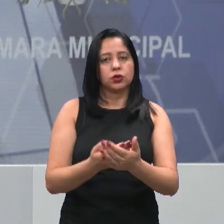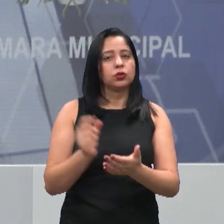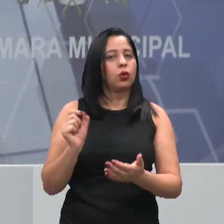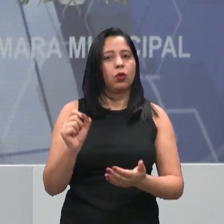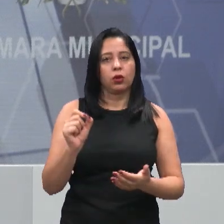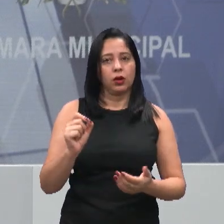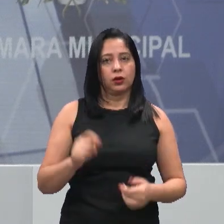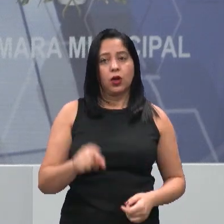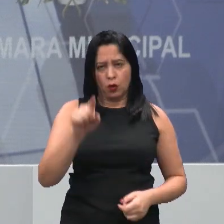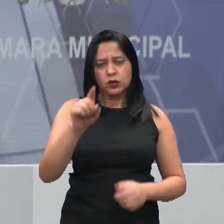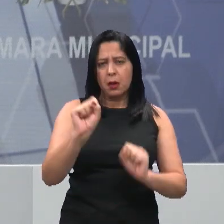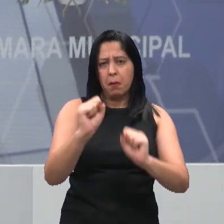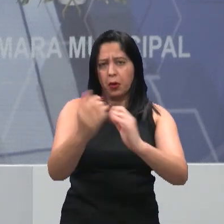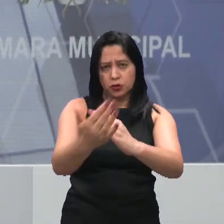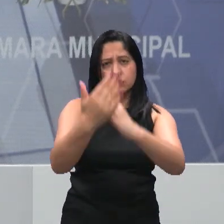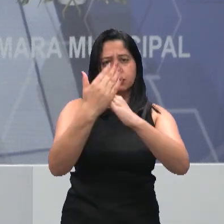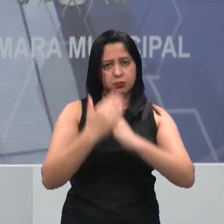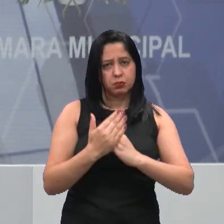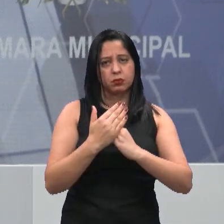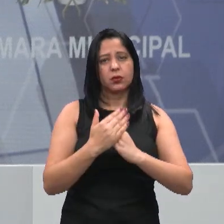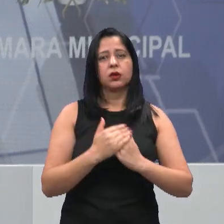me ajudar nesse pensamento,